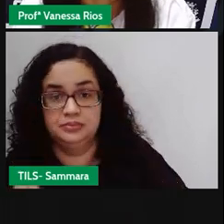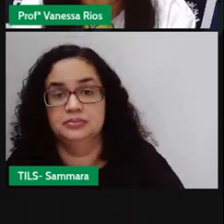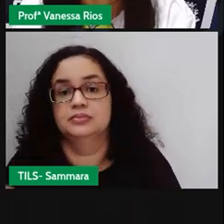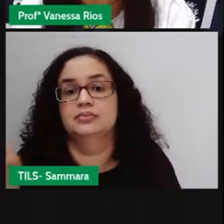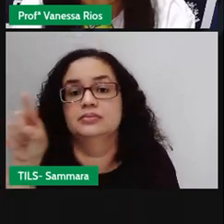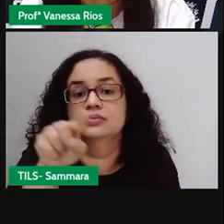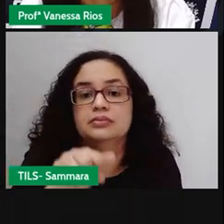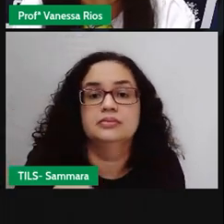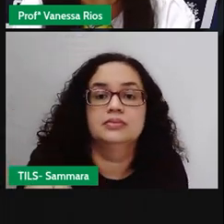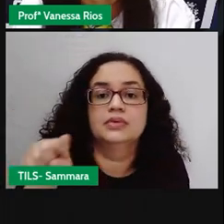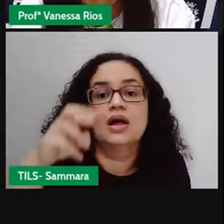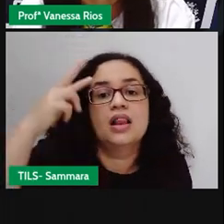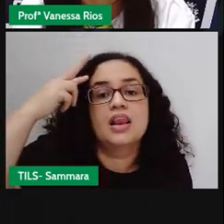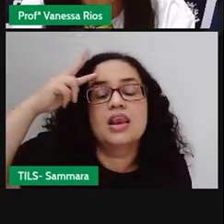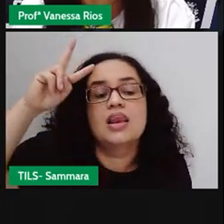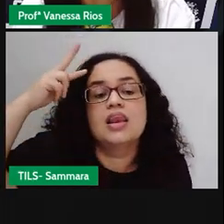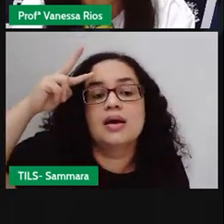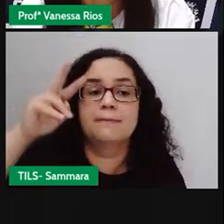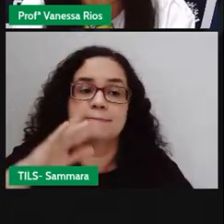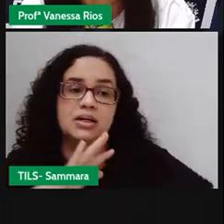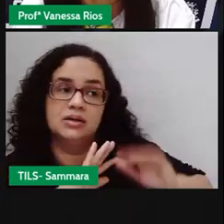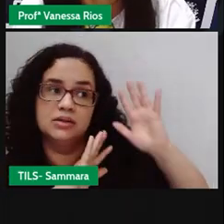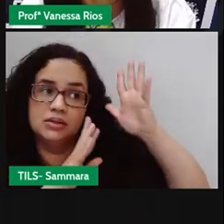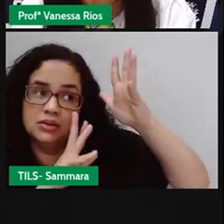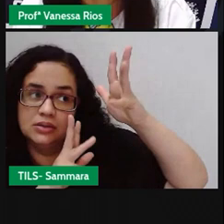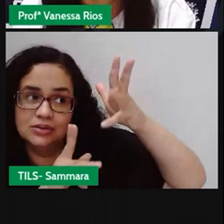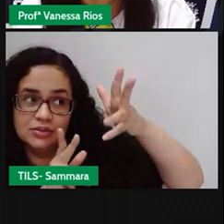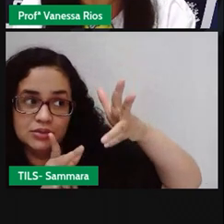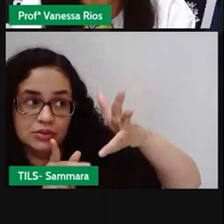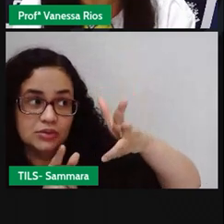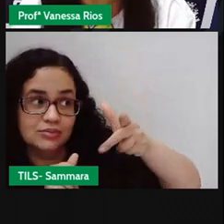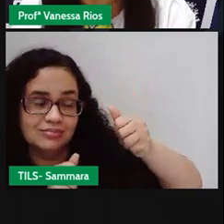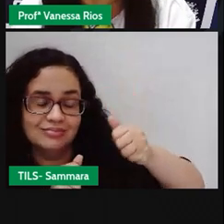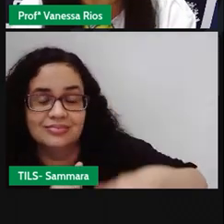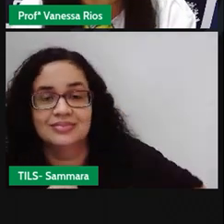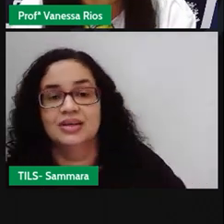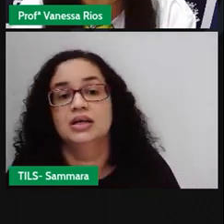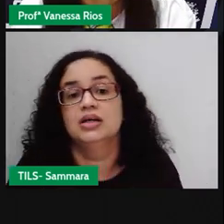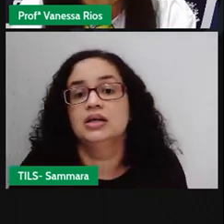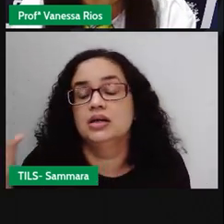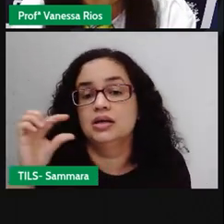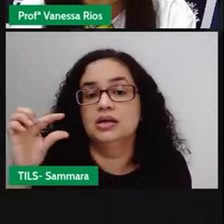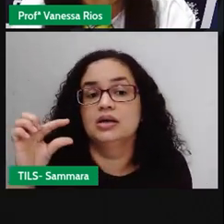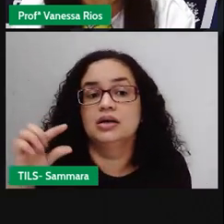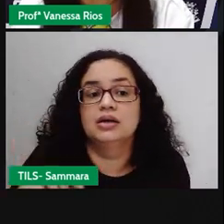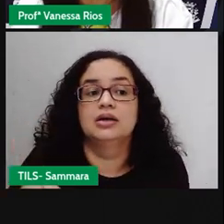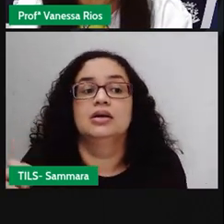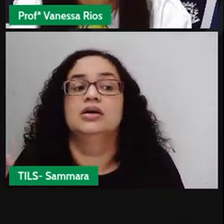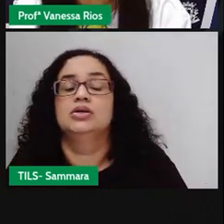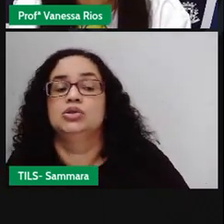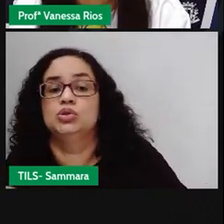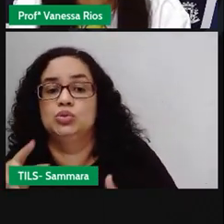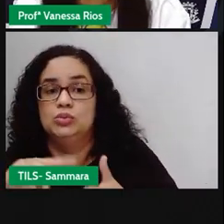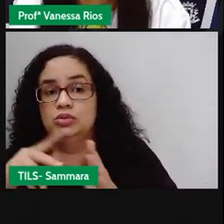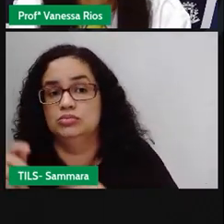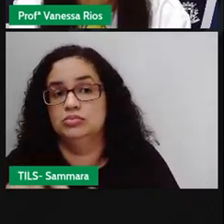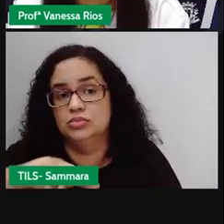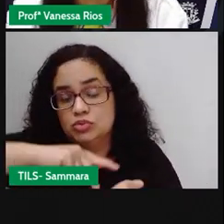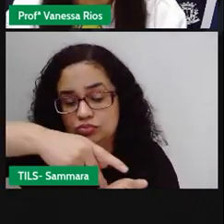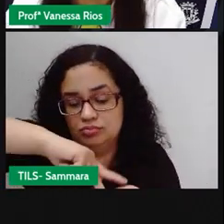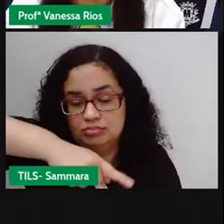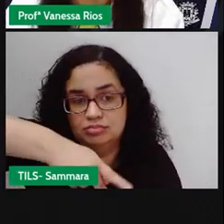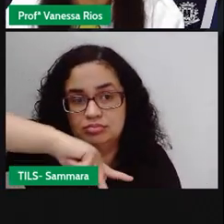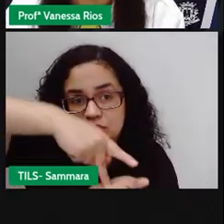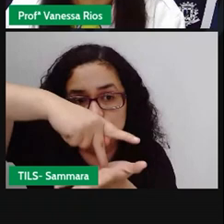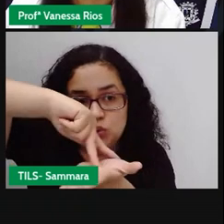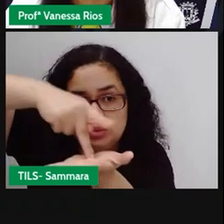vai fazer agora uma revisão, né, e relembrar um pouquinho sobre as formas geométricas